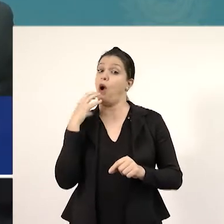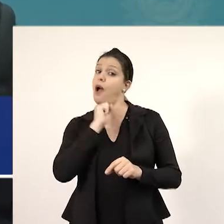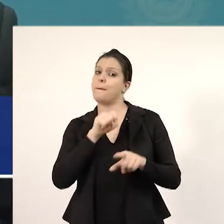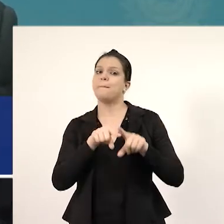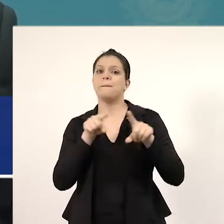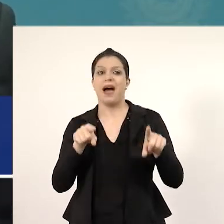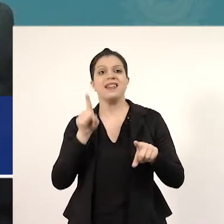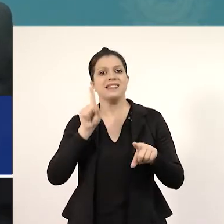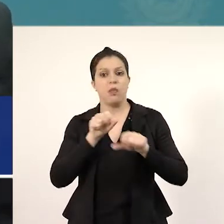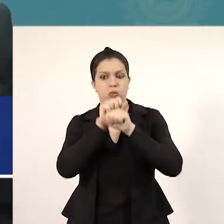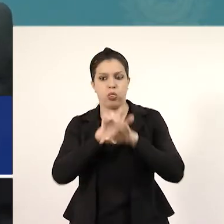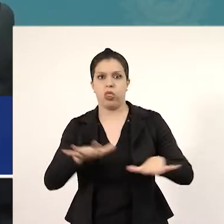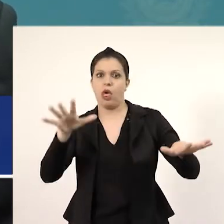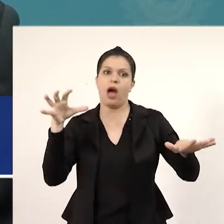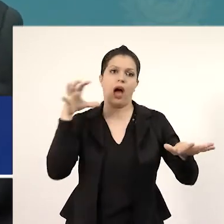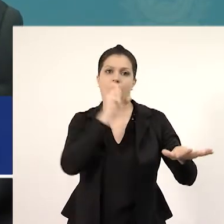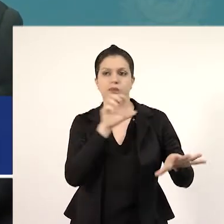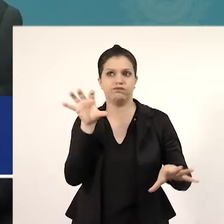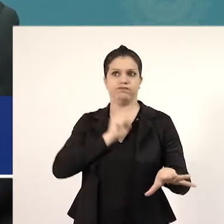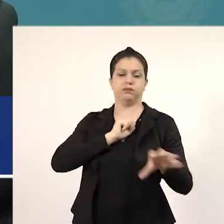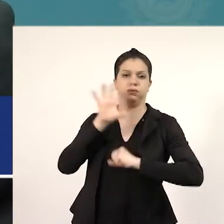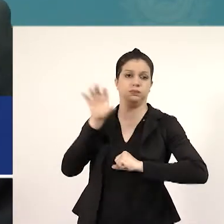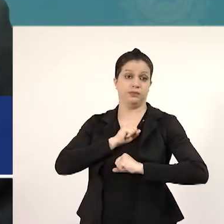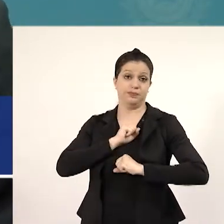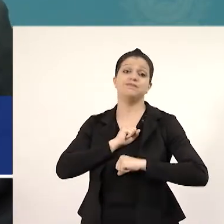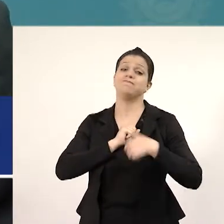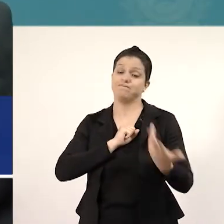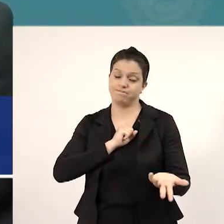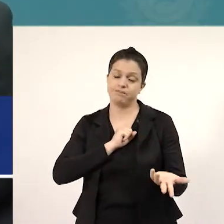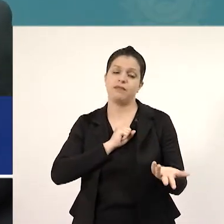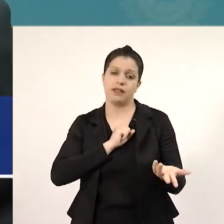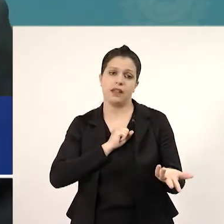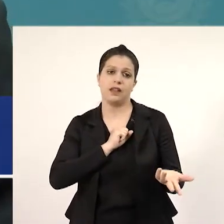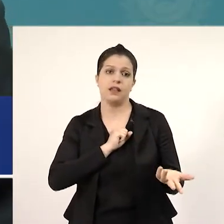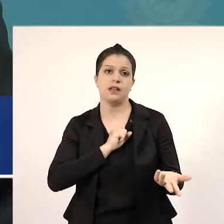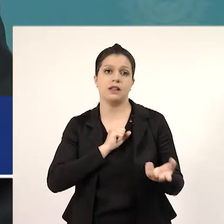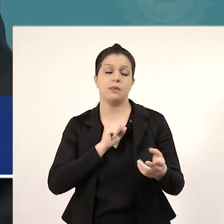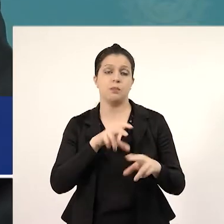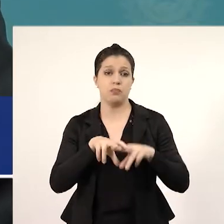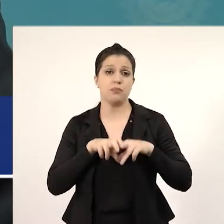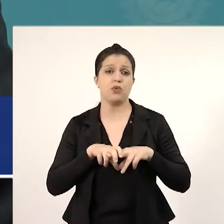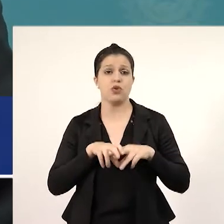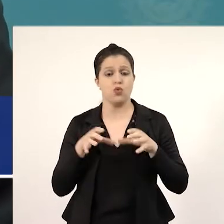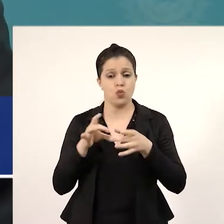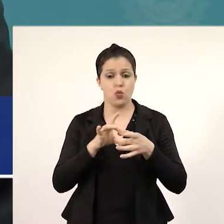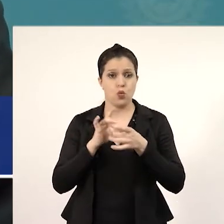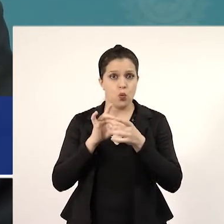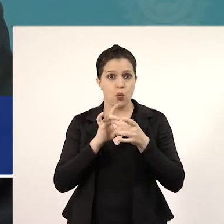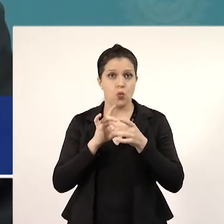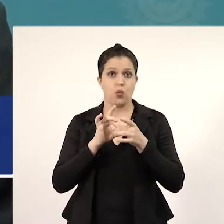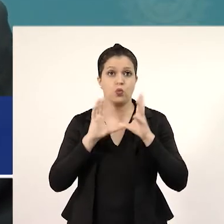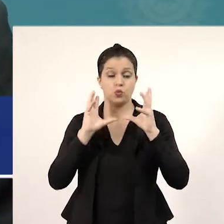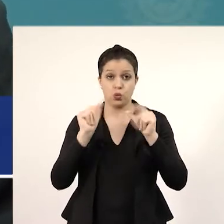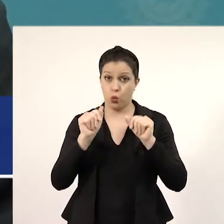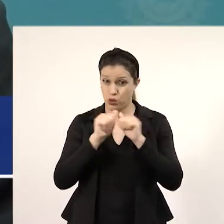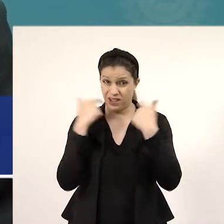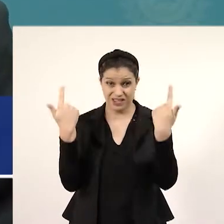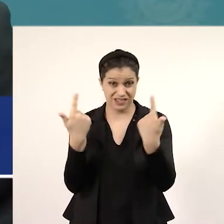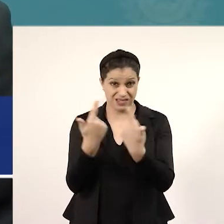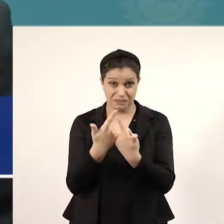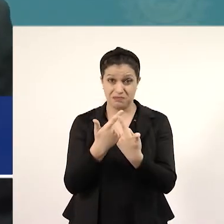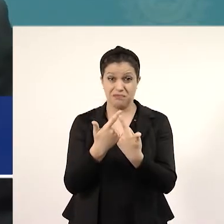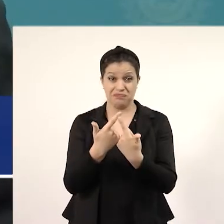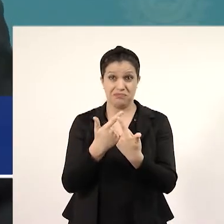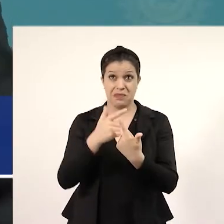agressivo no efeito, mas o contágio dele é muito rápido, ele é muito simples e rápido. E aí essa preocupação realmente da UNALE. Então,